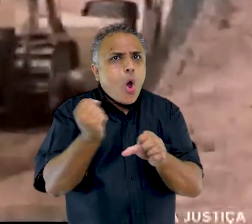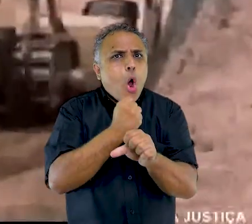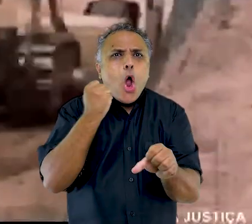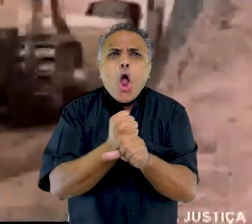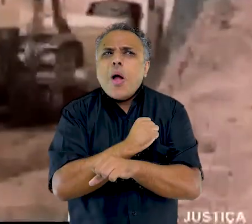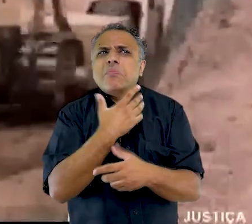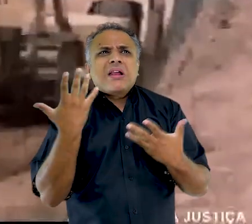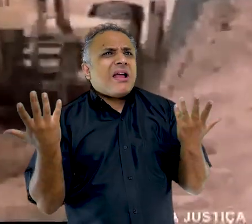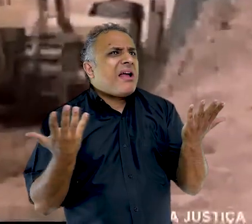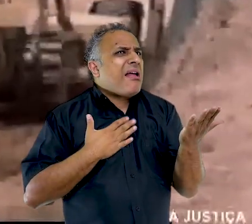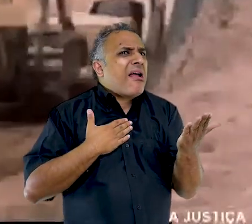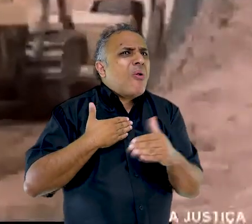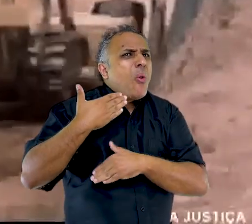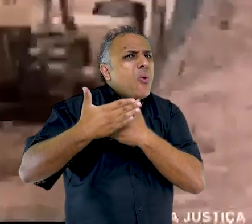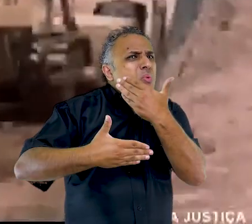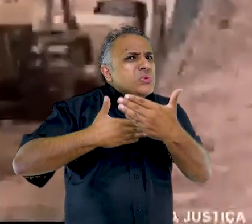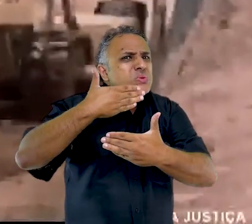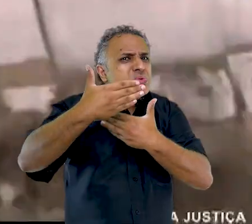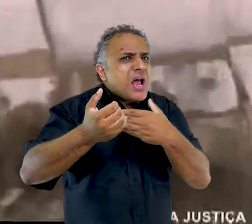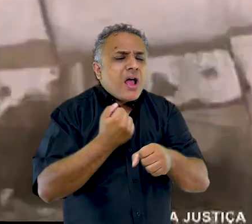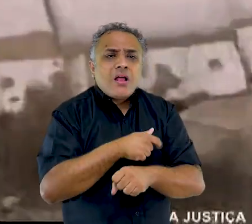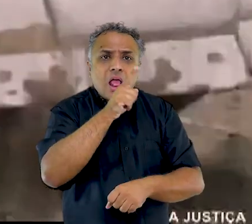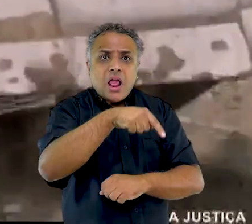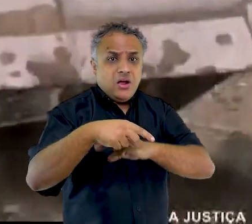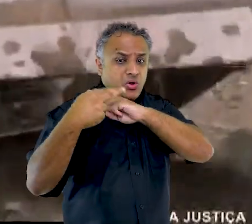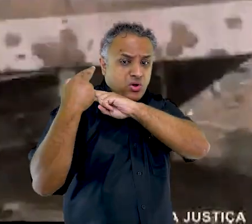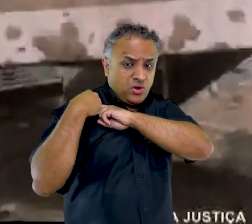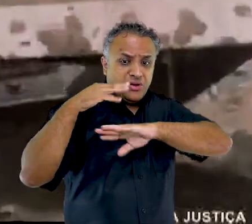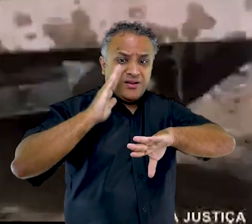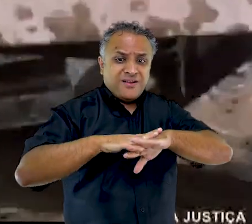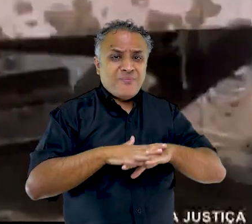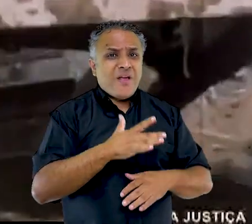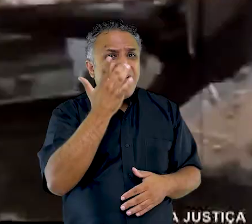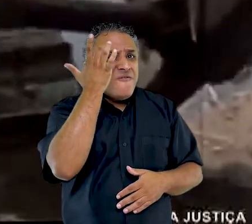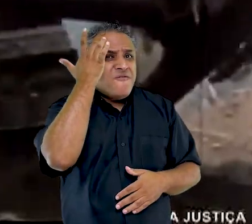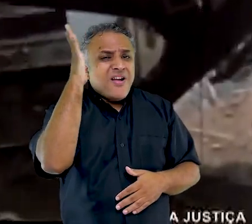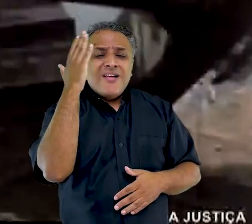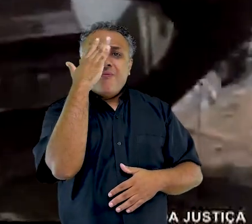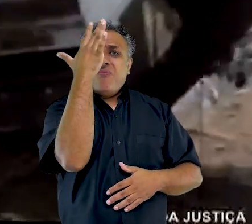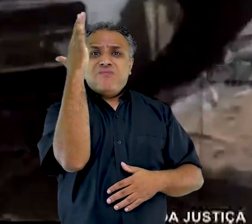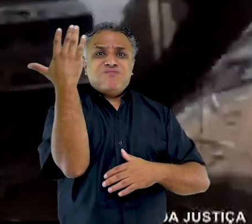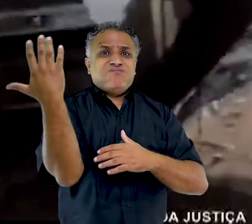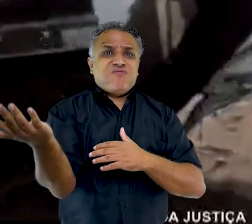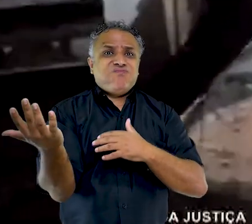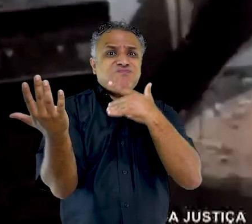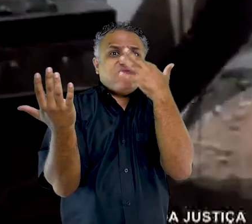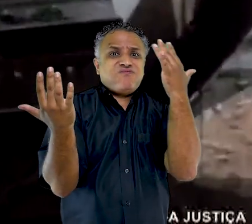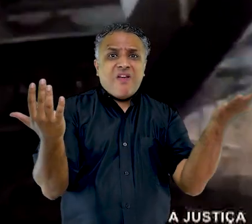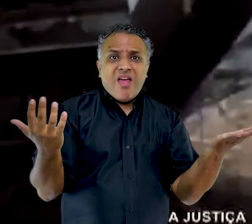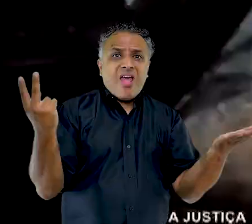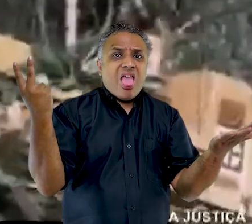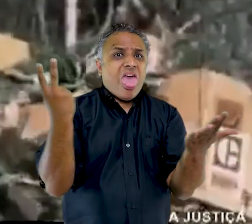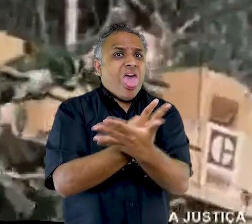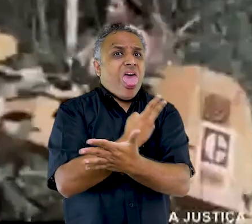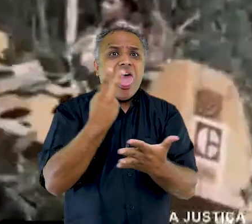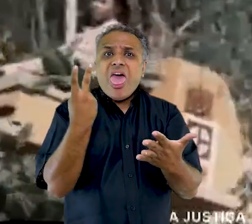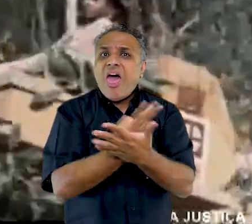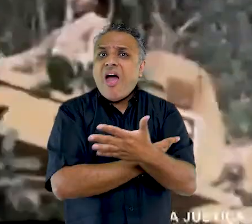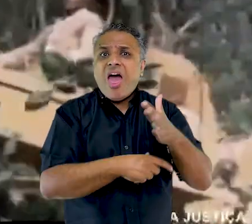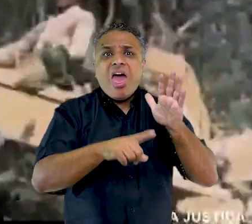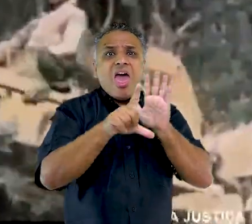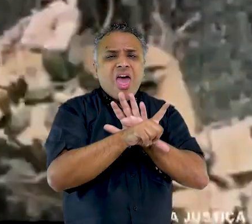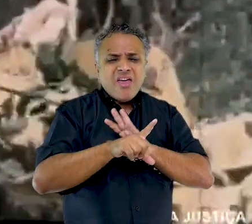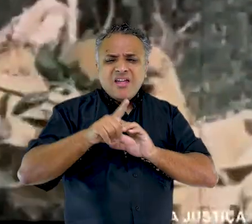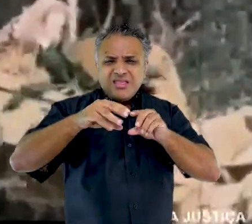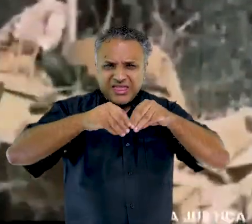questionamentos ao longo do tempo, já que foi responsável por facilitar o desmatamento, o transporte ilegal de madeira, a grilagem